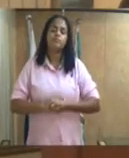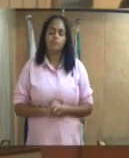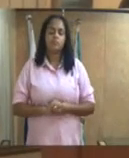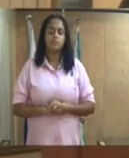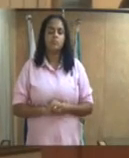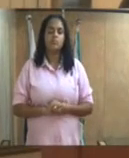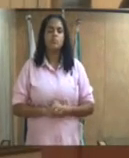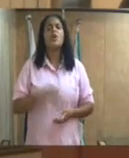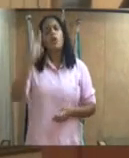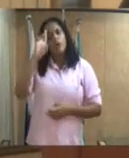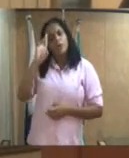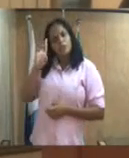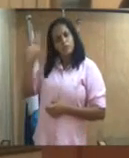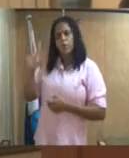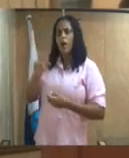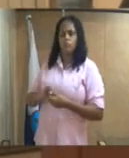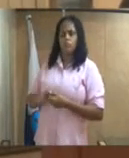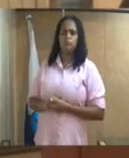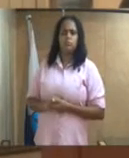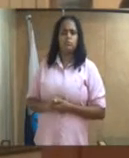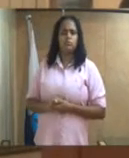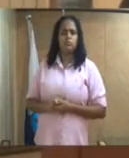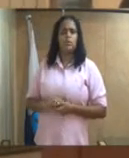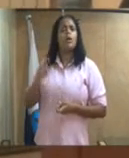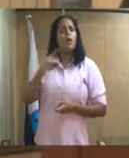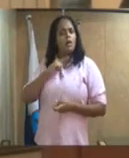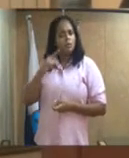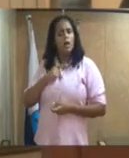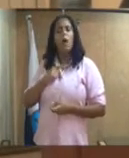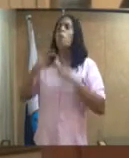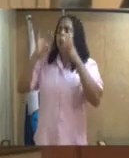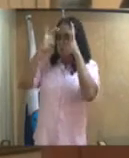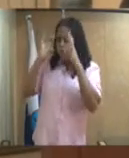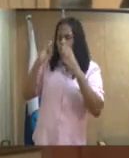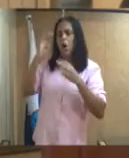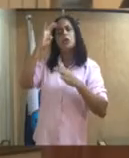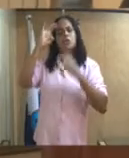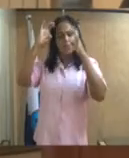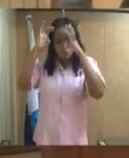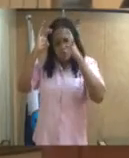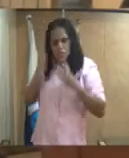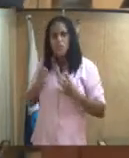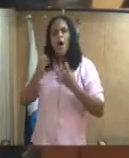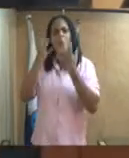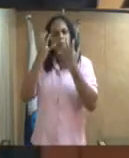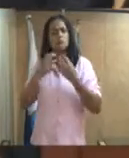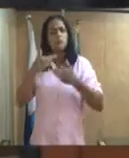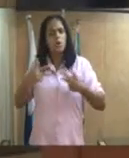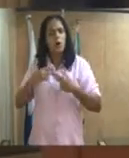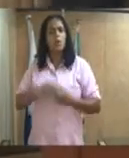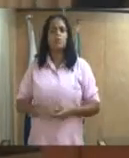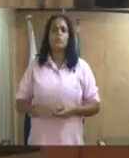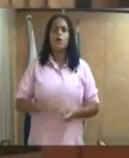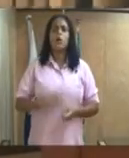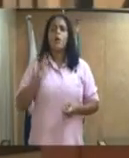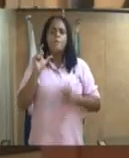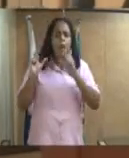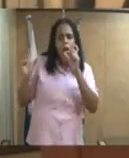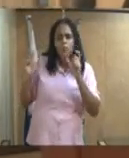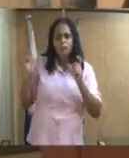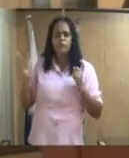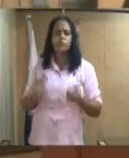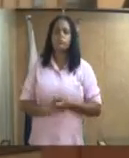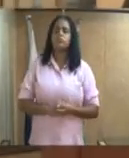Vossa Excelência tem completa razão em suas palavras. E apenas para